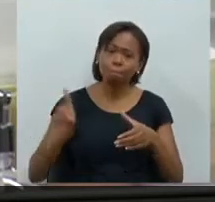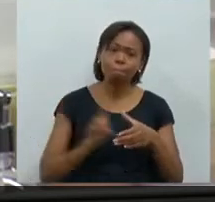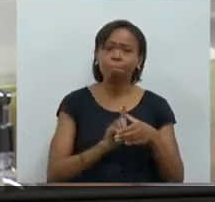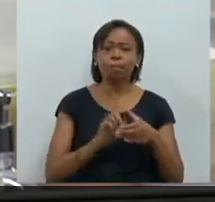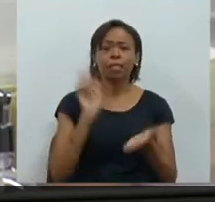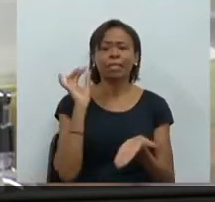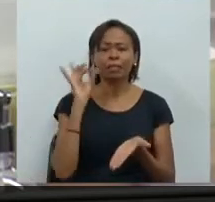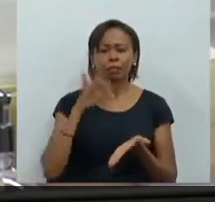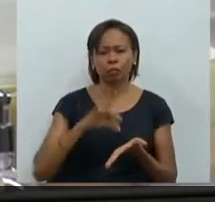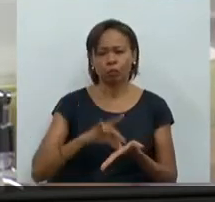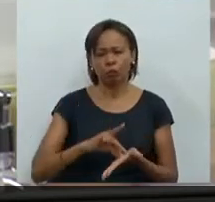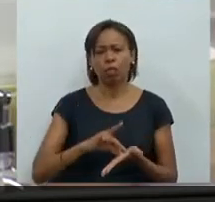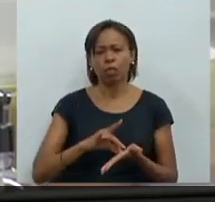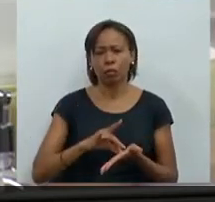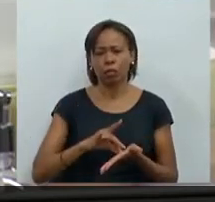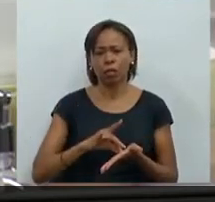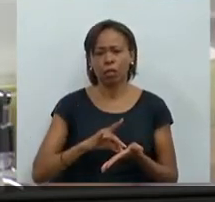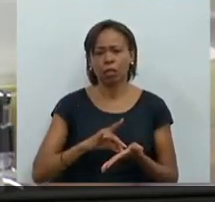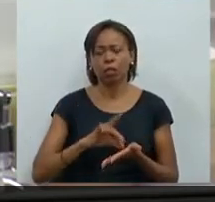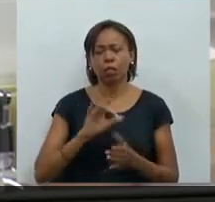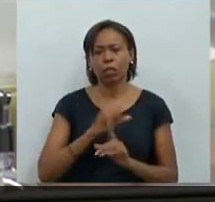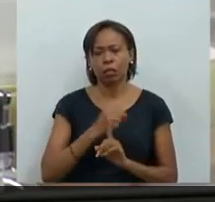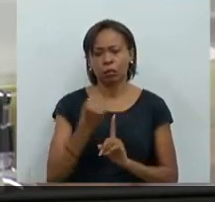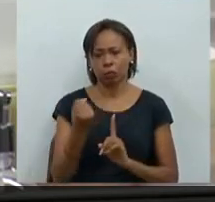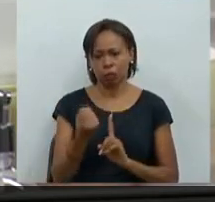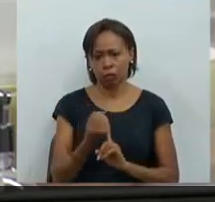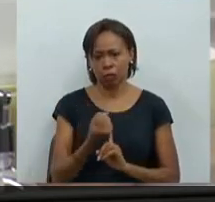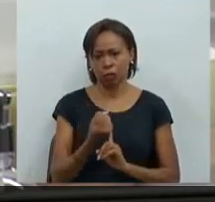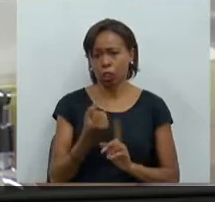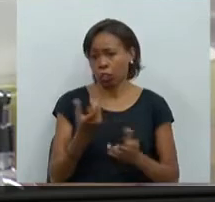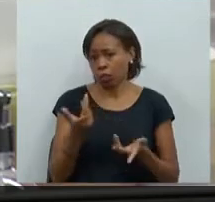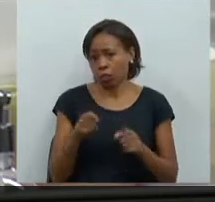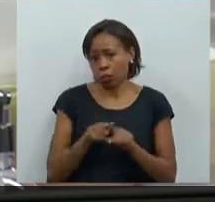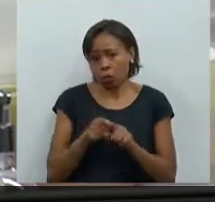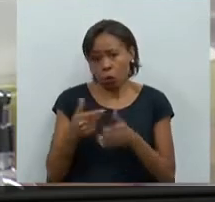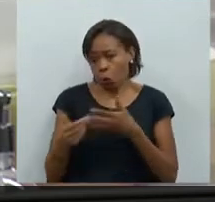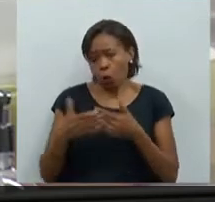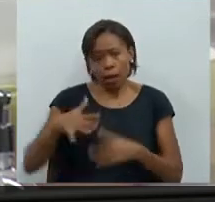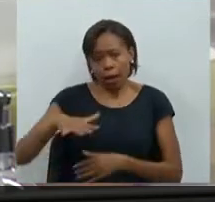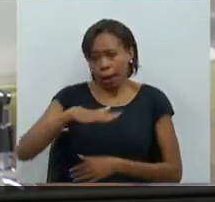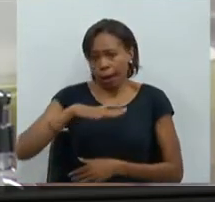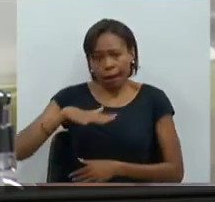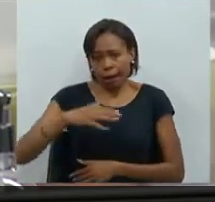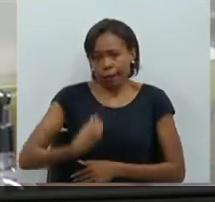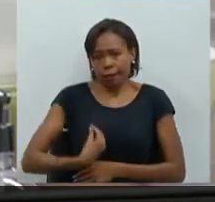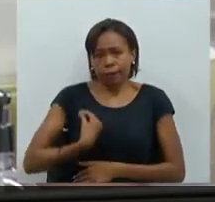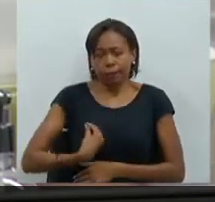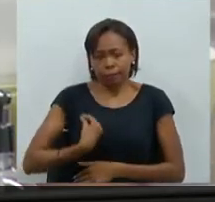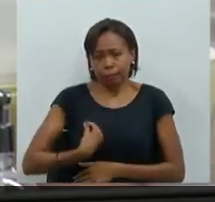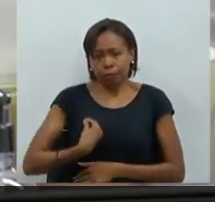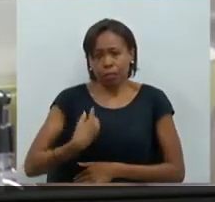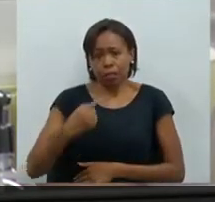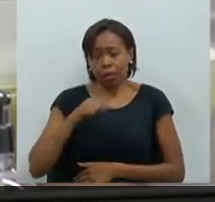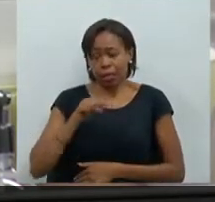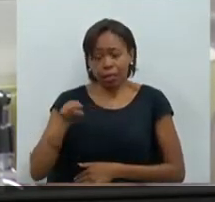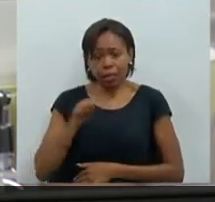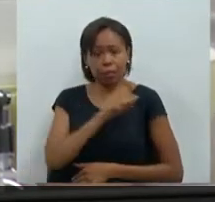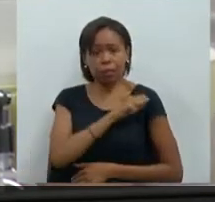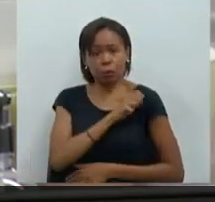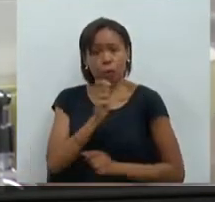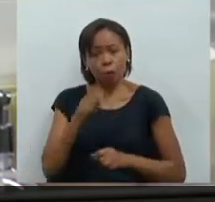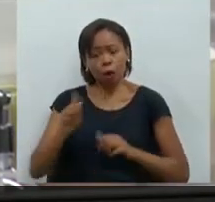fato, realmente, na sociedade, em todas as áreas da vida comum, em todas as áreas que temos aí